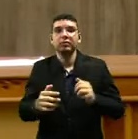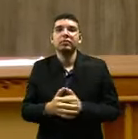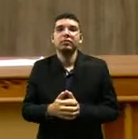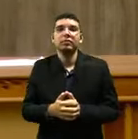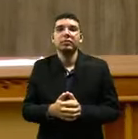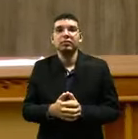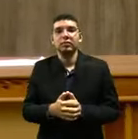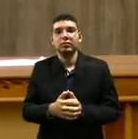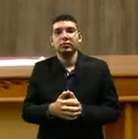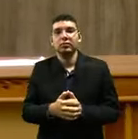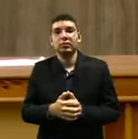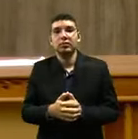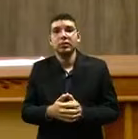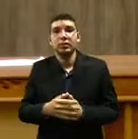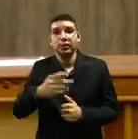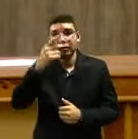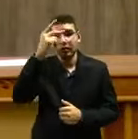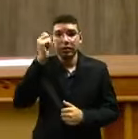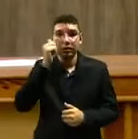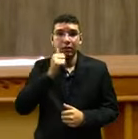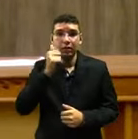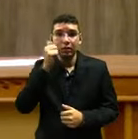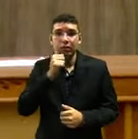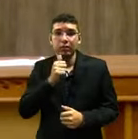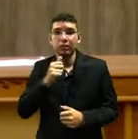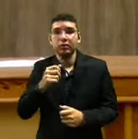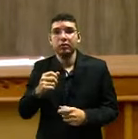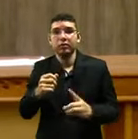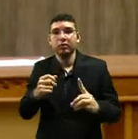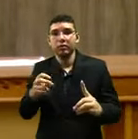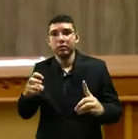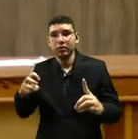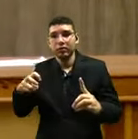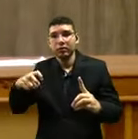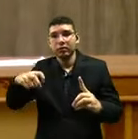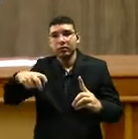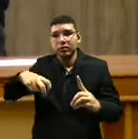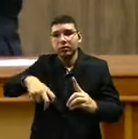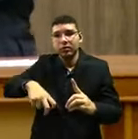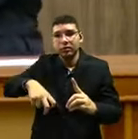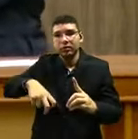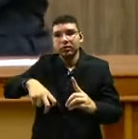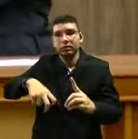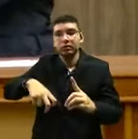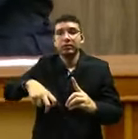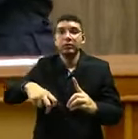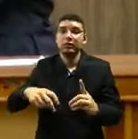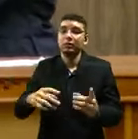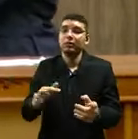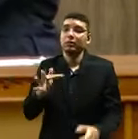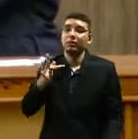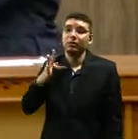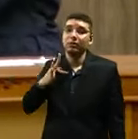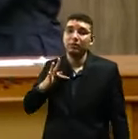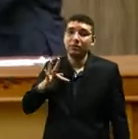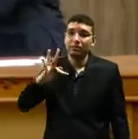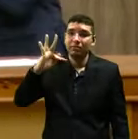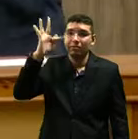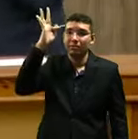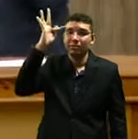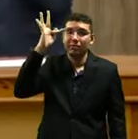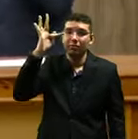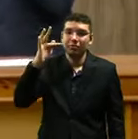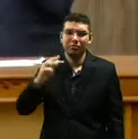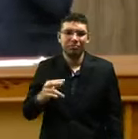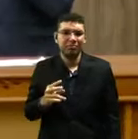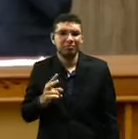vai enxugar os pés dele derramando lágrimas aí ele disse logo se esse Jesus agora